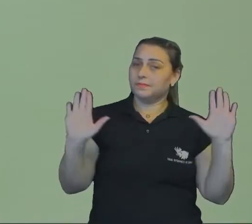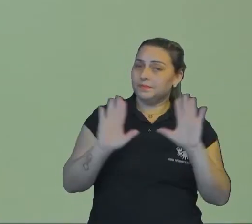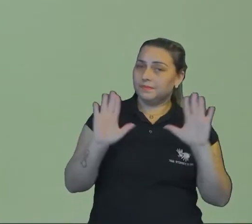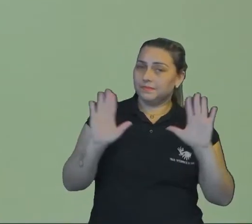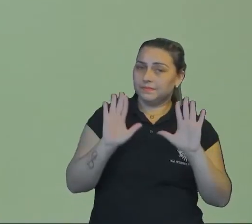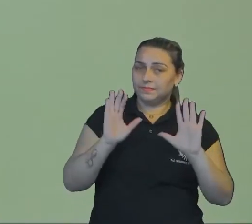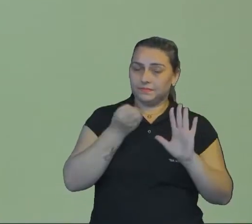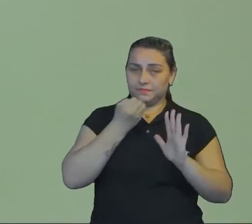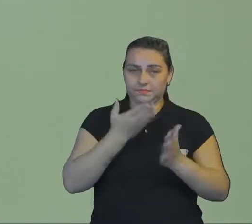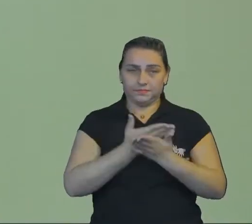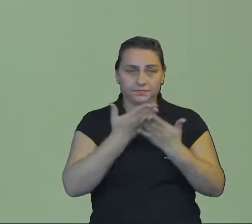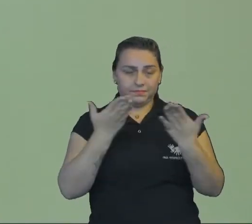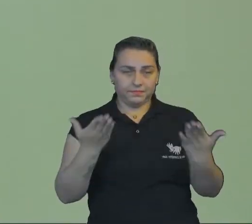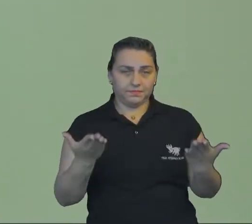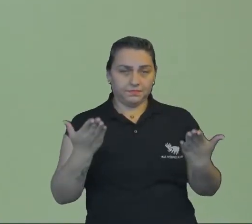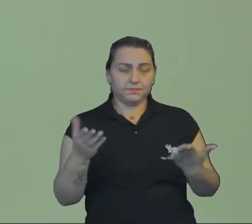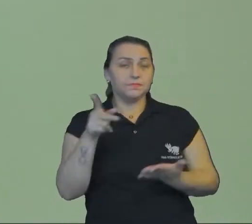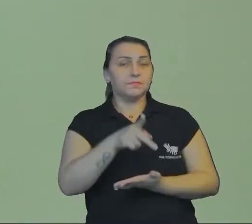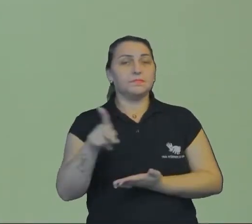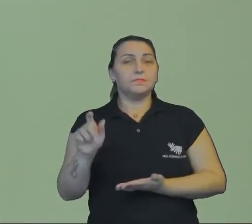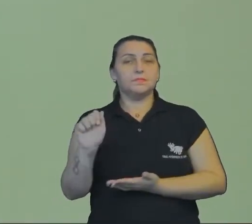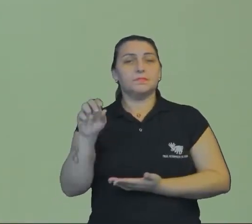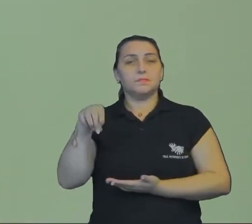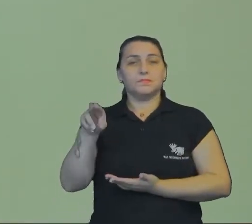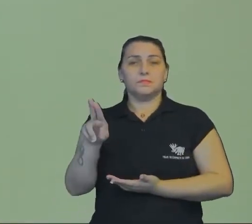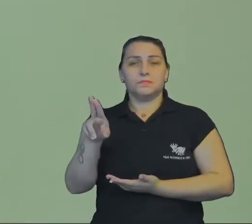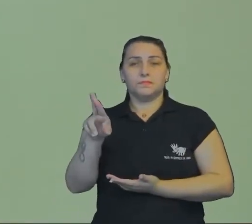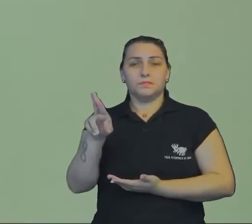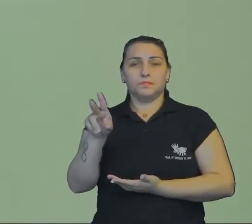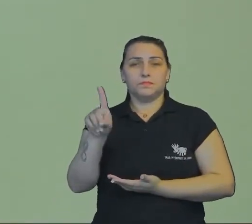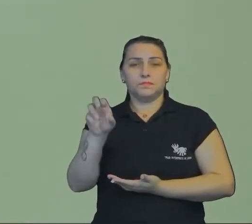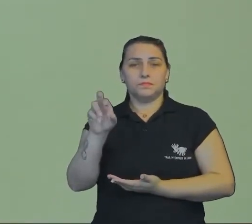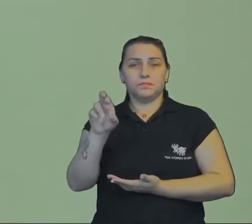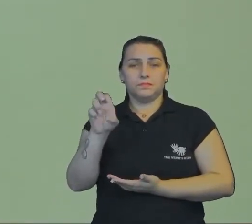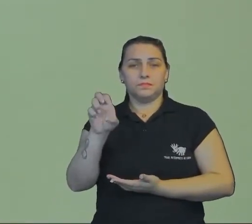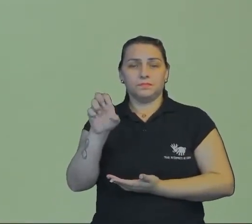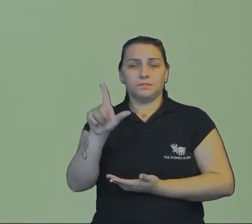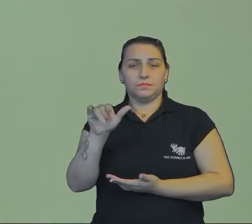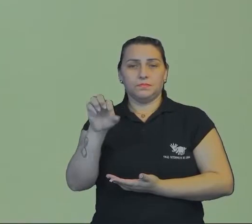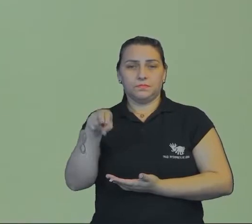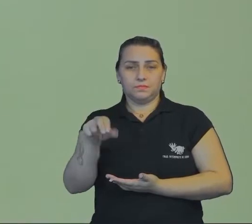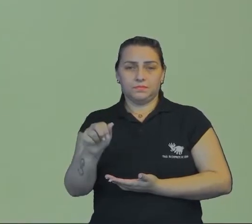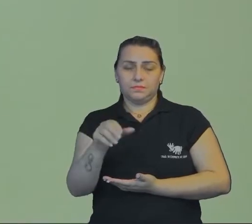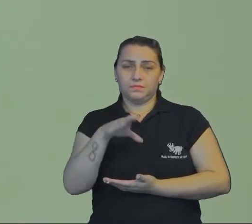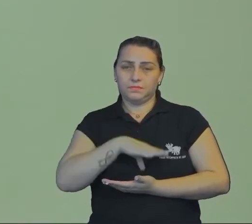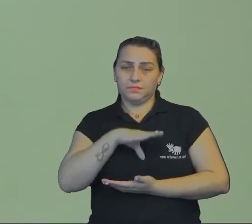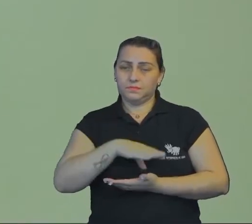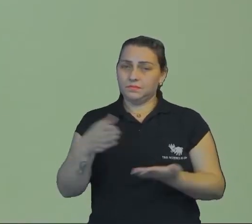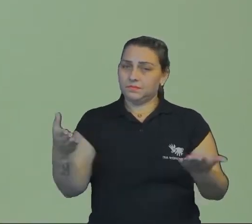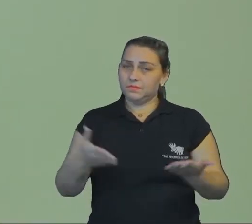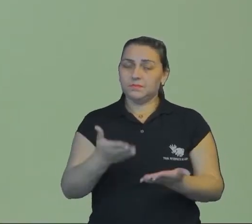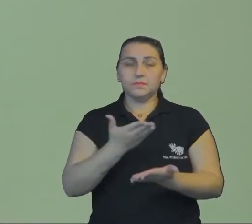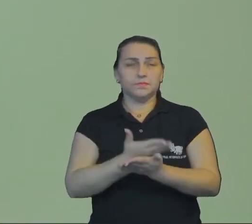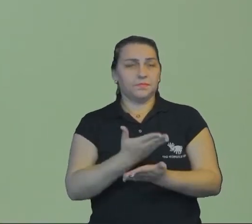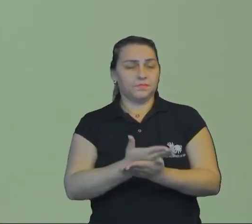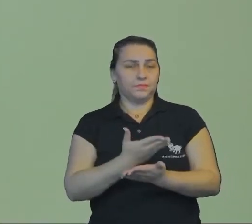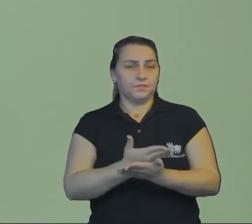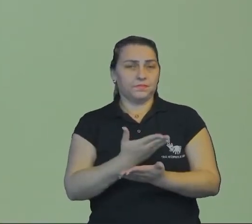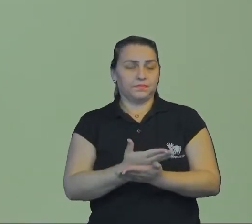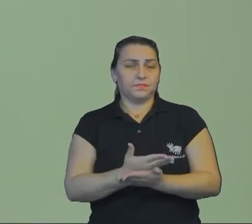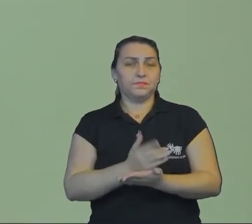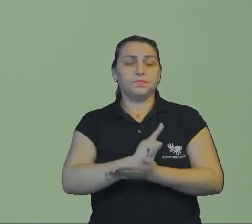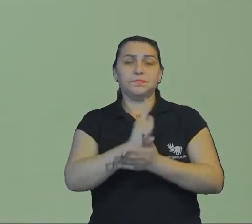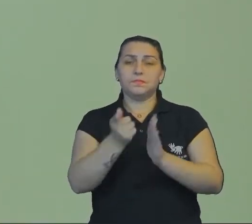Oi, pessoal, tudo bem com vocês? Eu sou a professora Andrelina, de Língua Portuguesa. Hoje, a nossa aula será